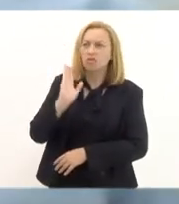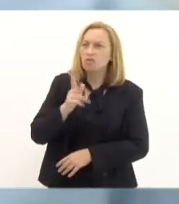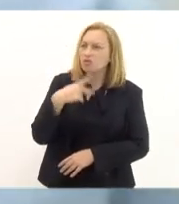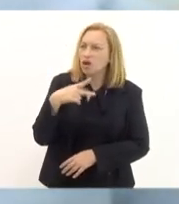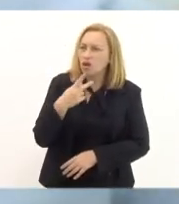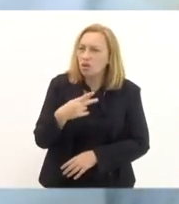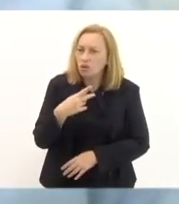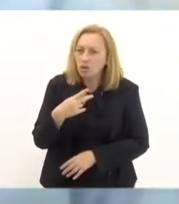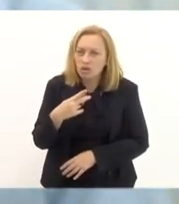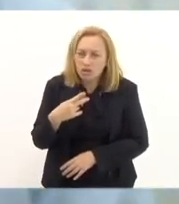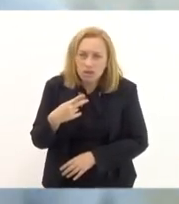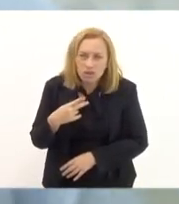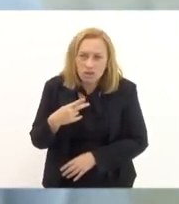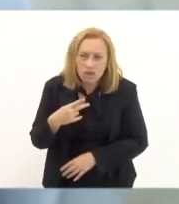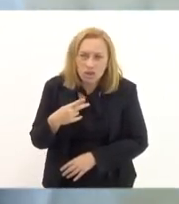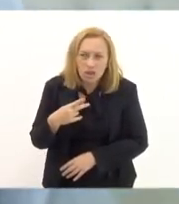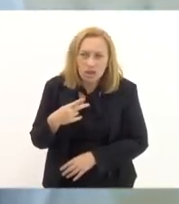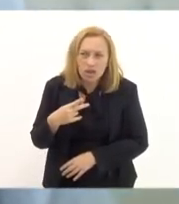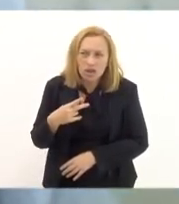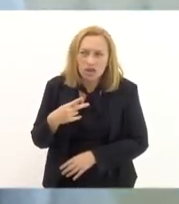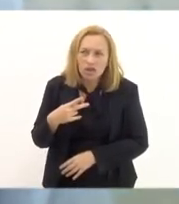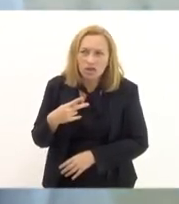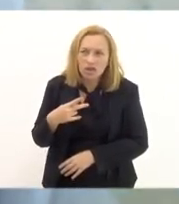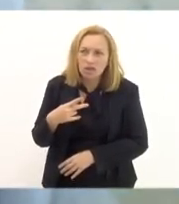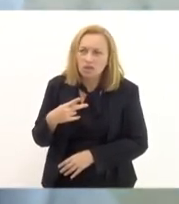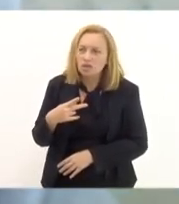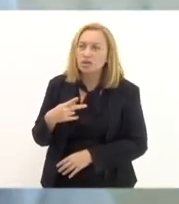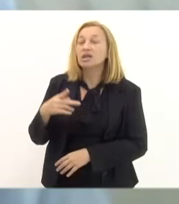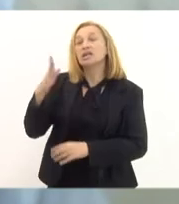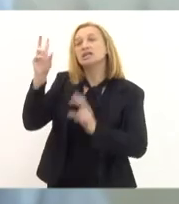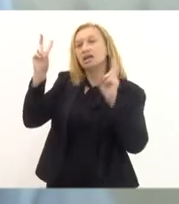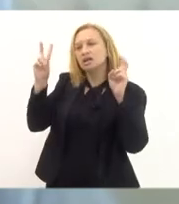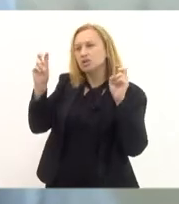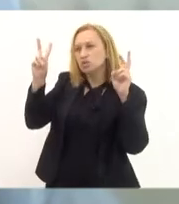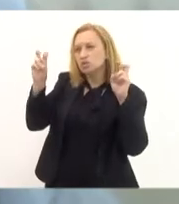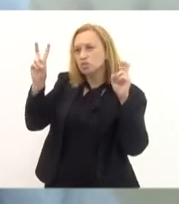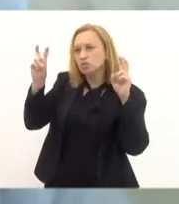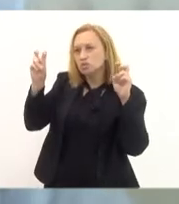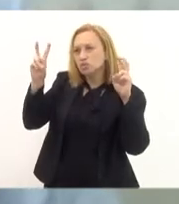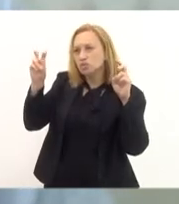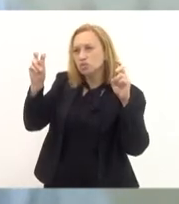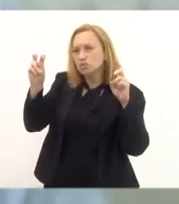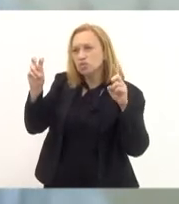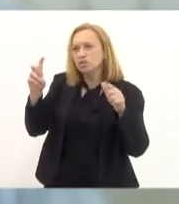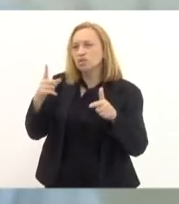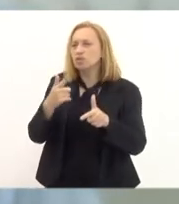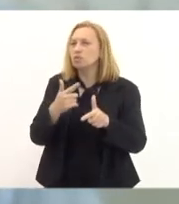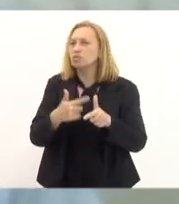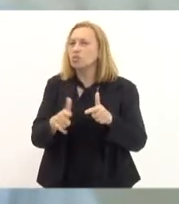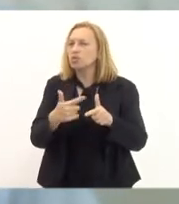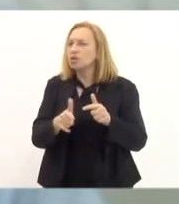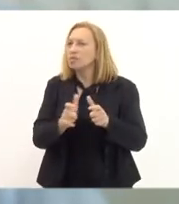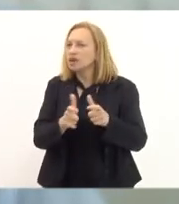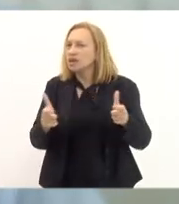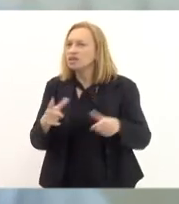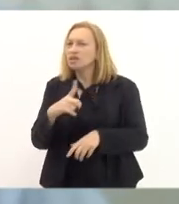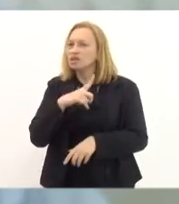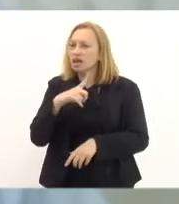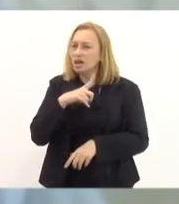então essa questão está muito em